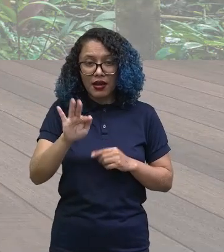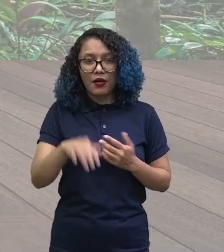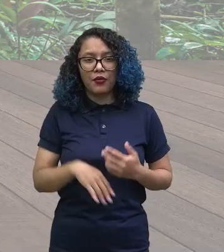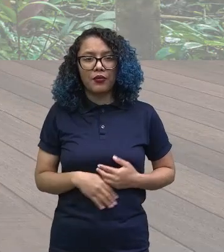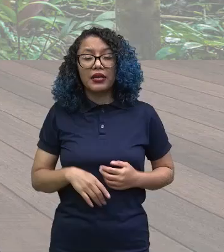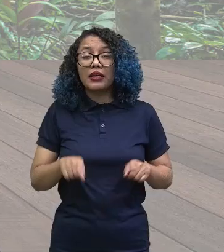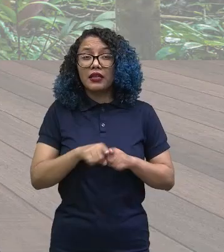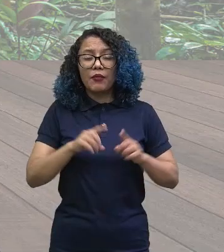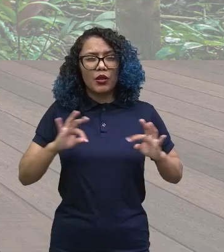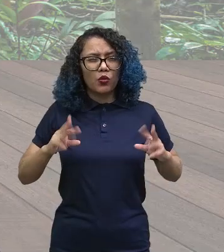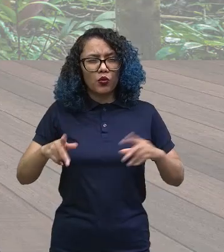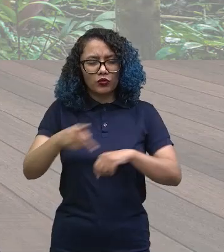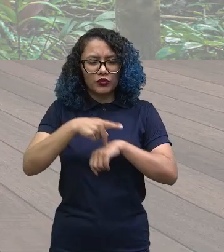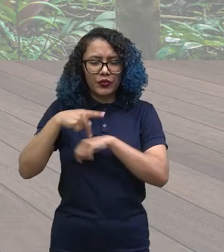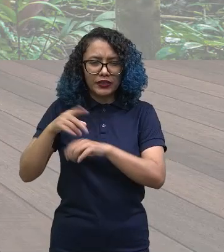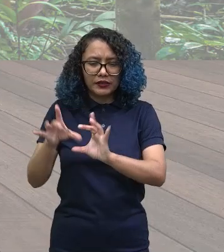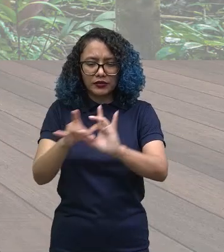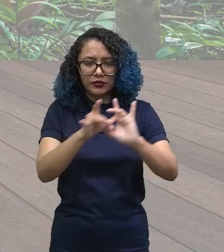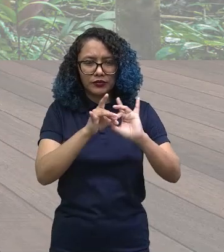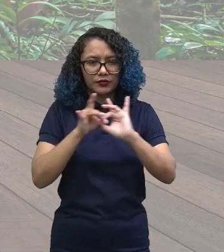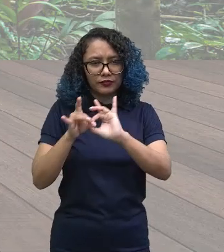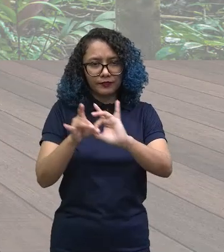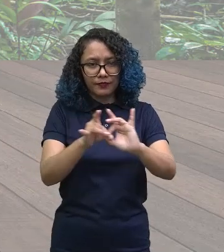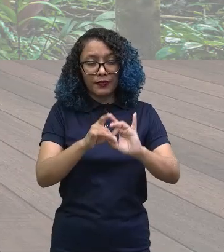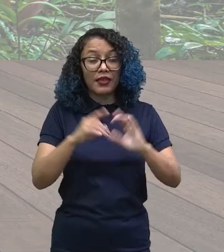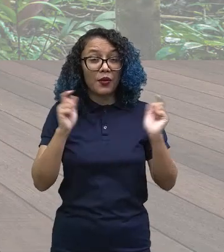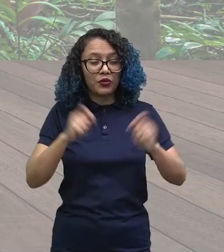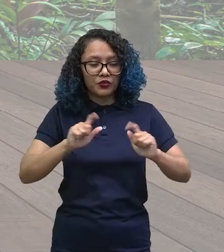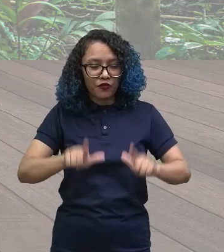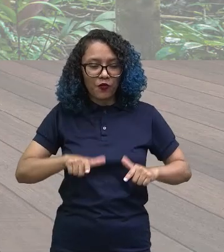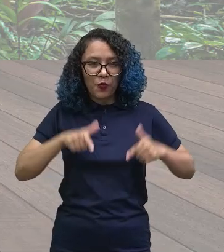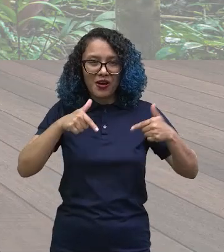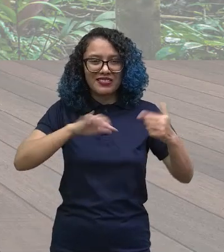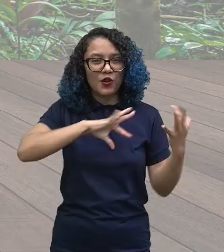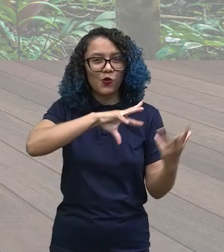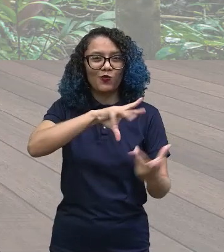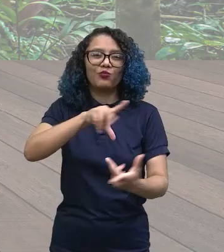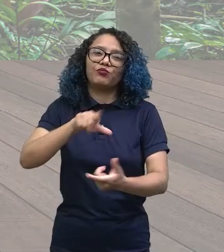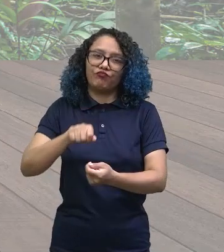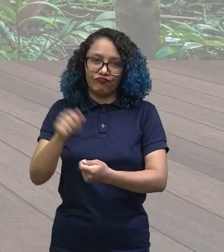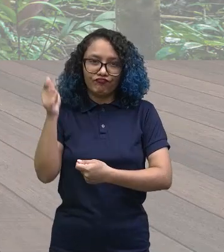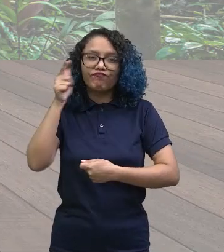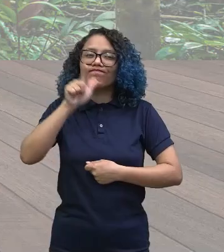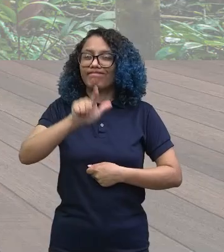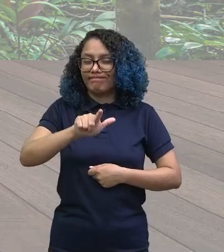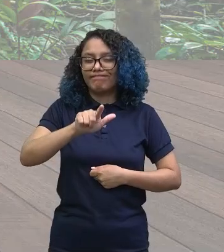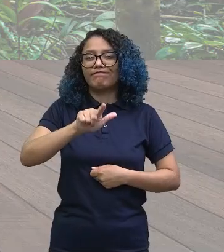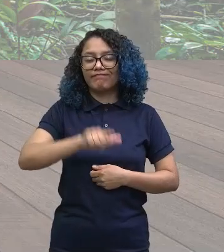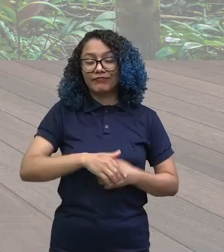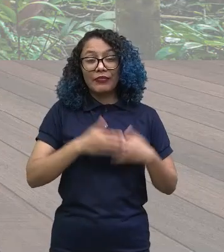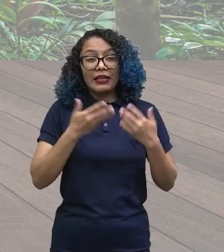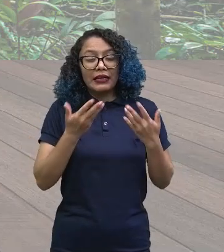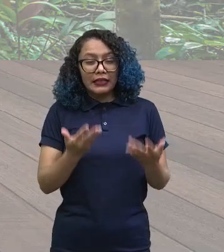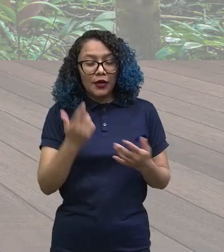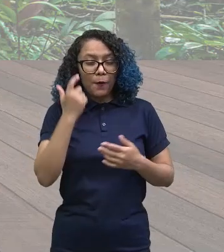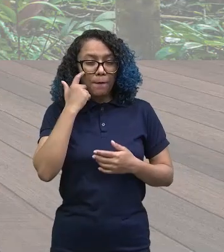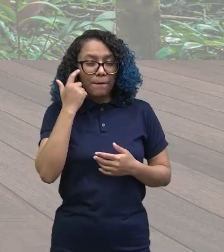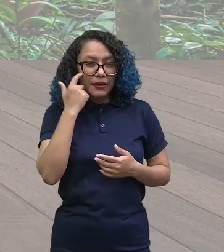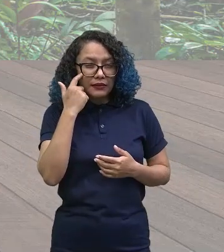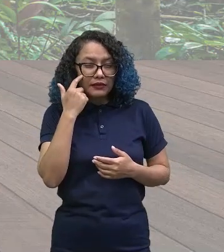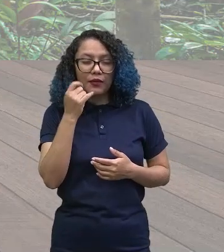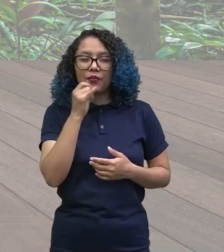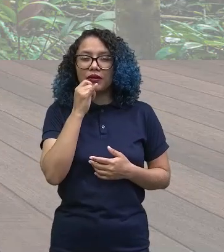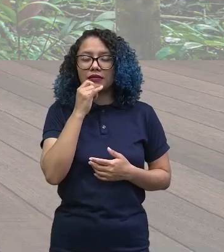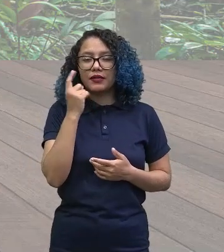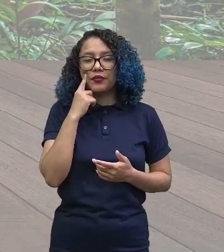os países, aí é que vai ter essa ação global. Isso mesmo. Então, encontre qual